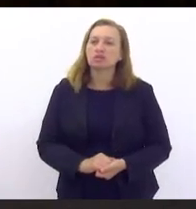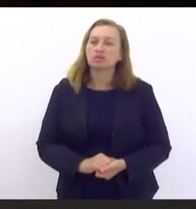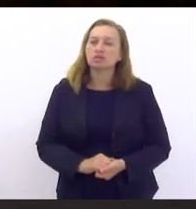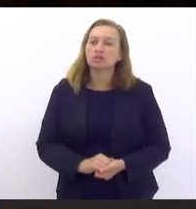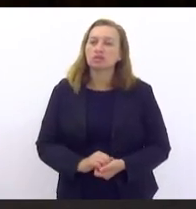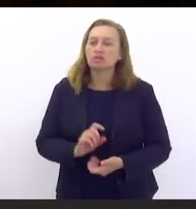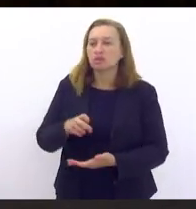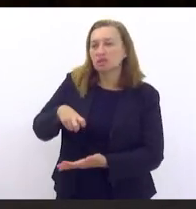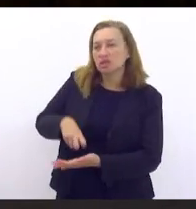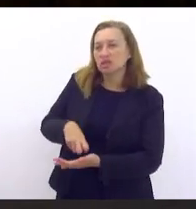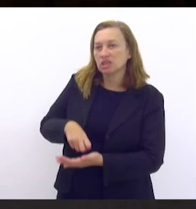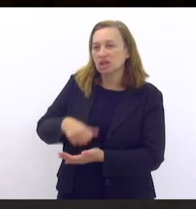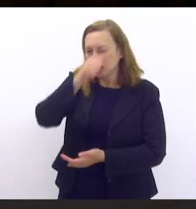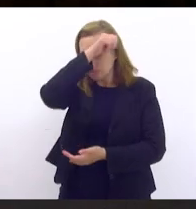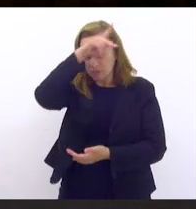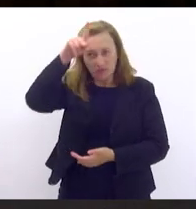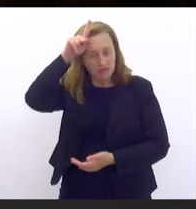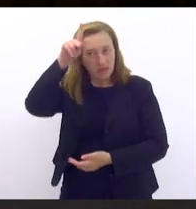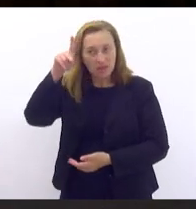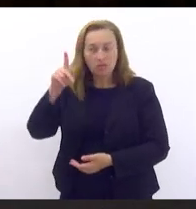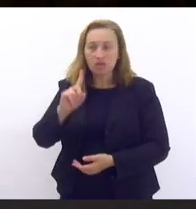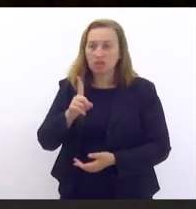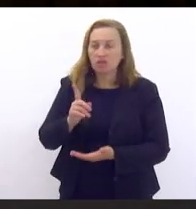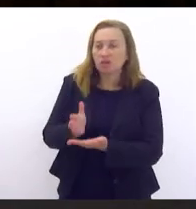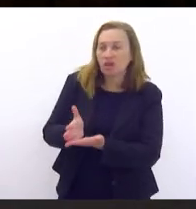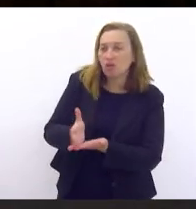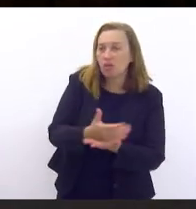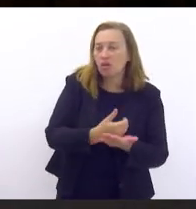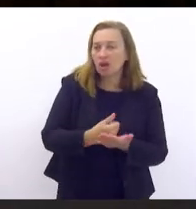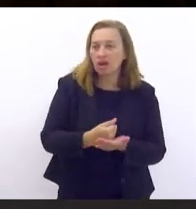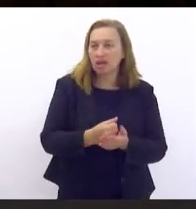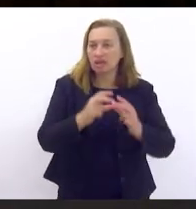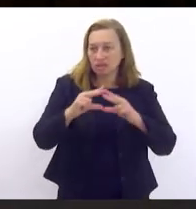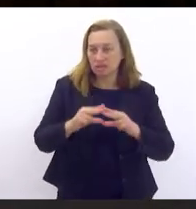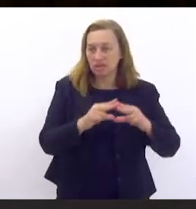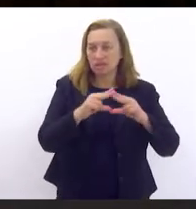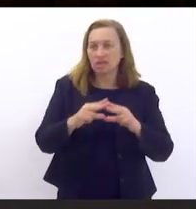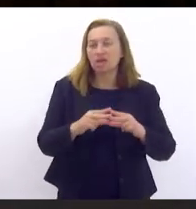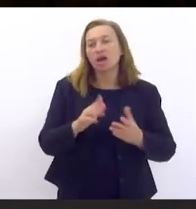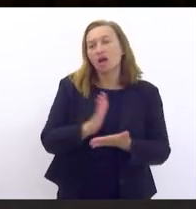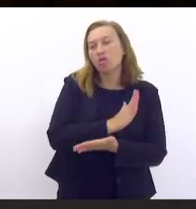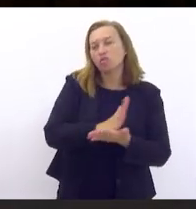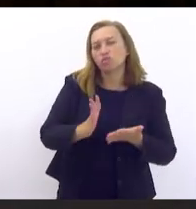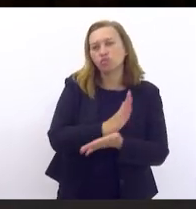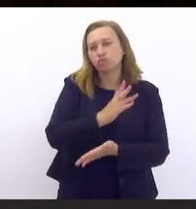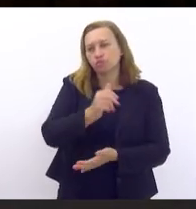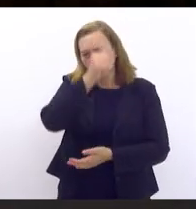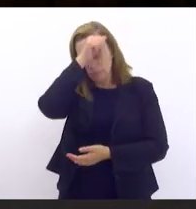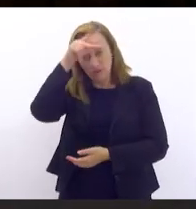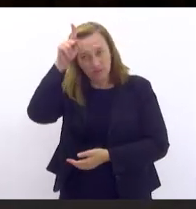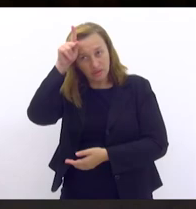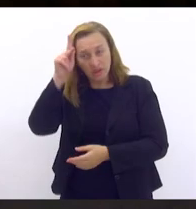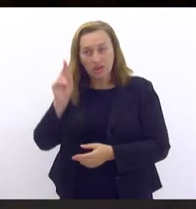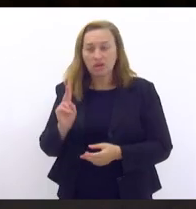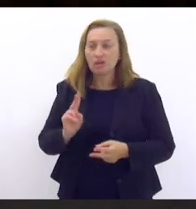as prefeituras que não fazem coleta seletiva é algum prefeito já ficou inelegível por crime ambiental